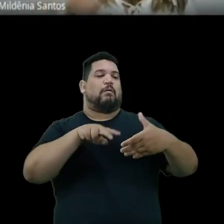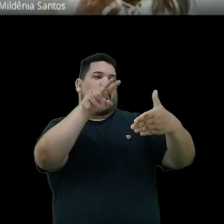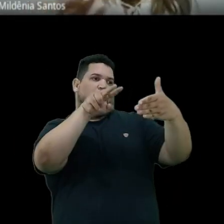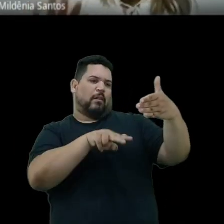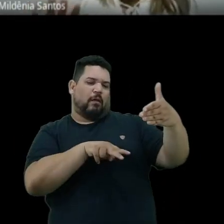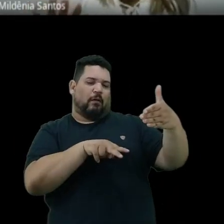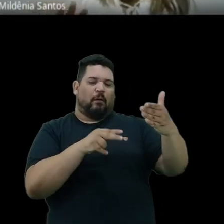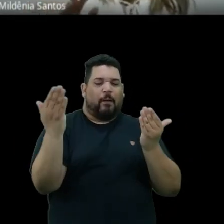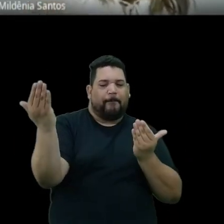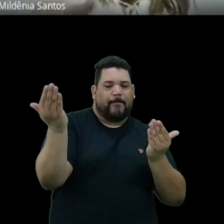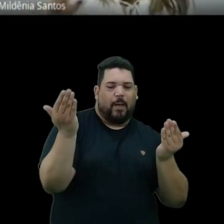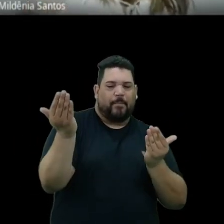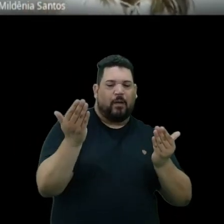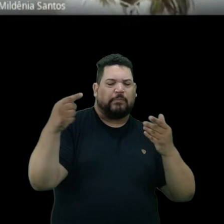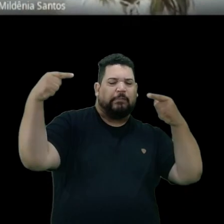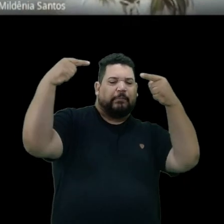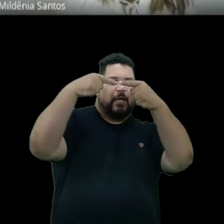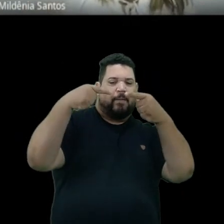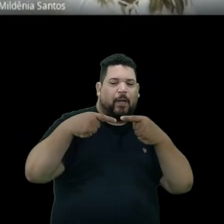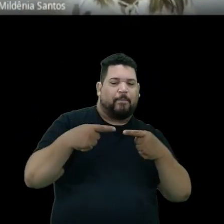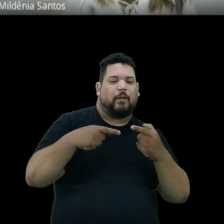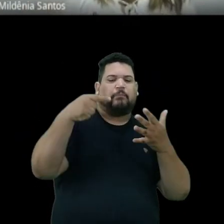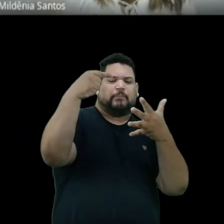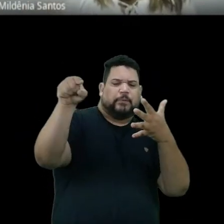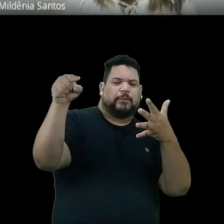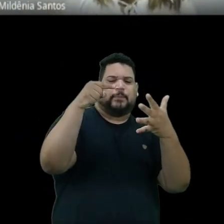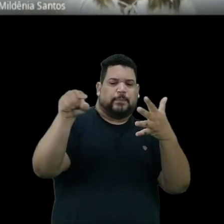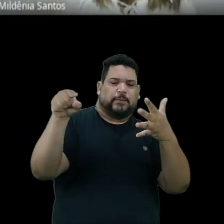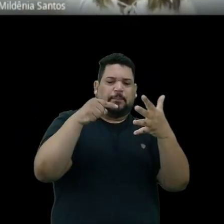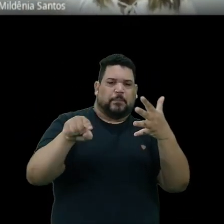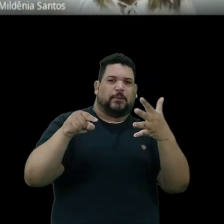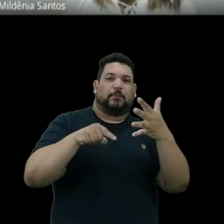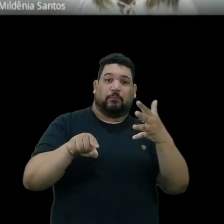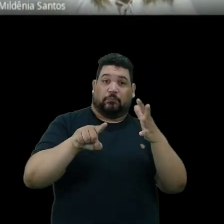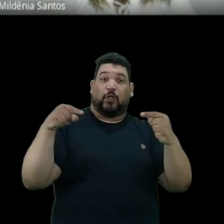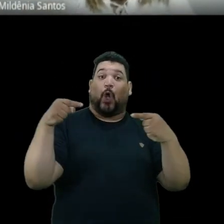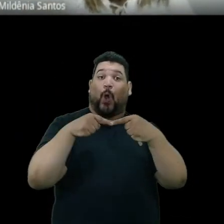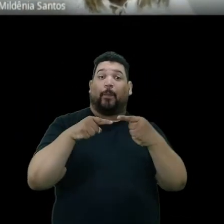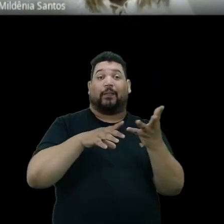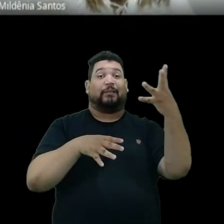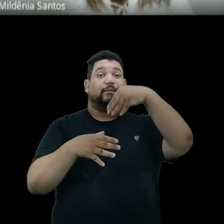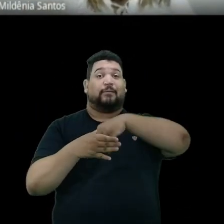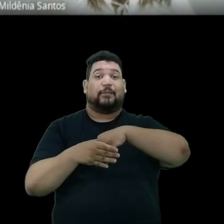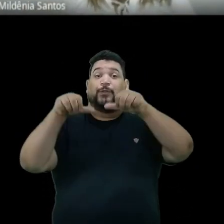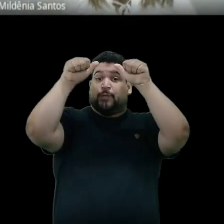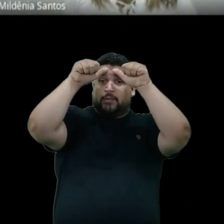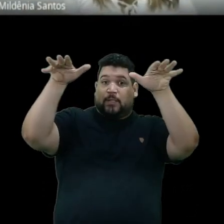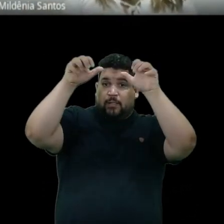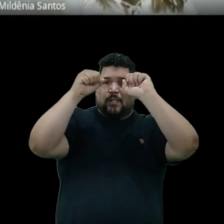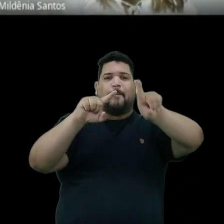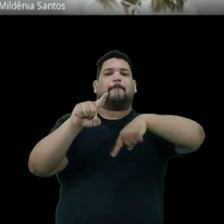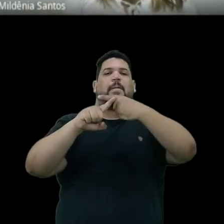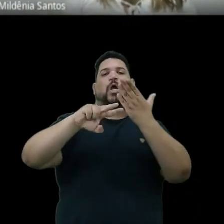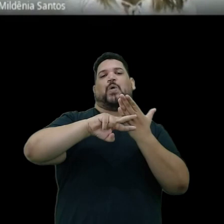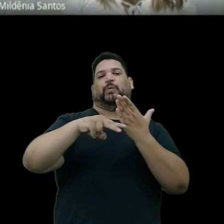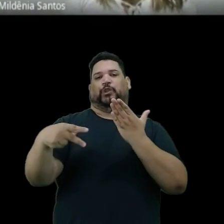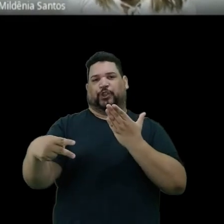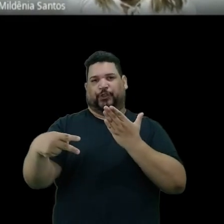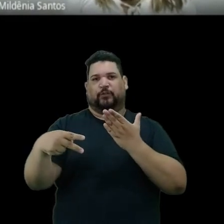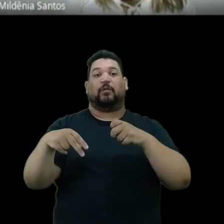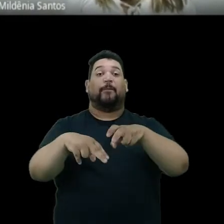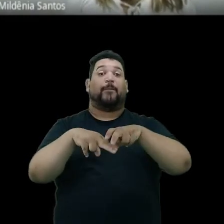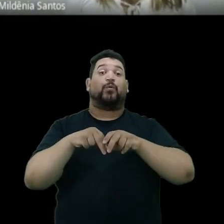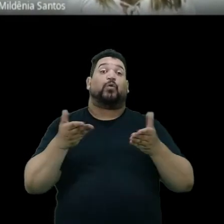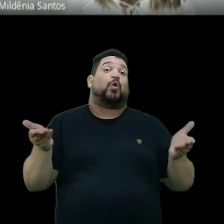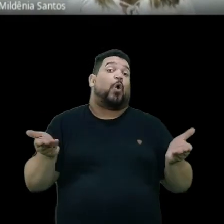relacionar todos os sinais que estão ligados ao TEA e às suas comorbidades. Então, atualmente, nós estamos trabalhando